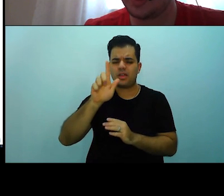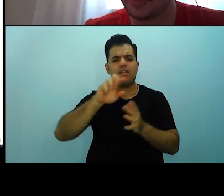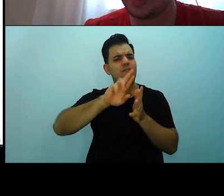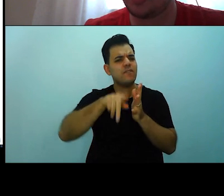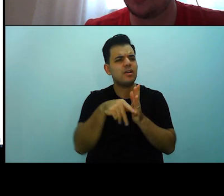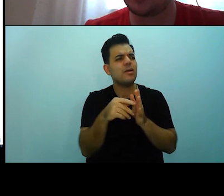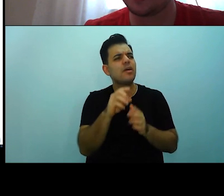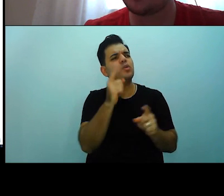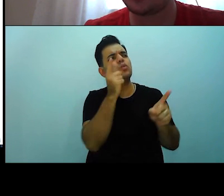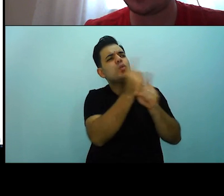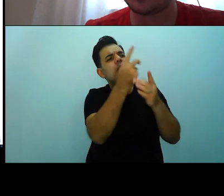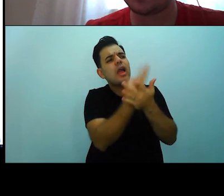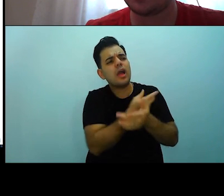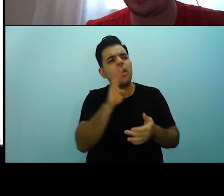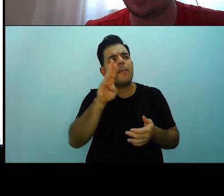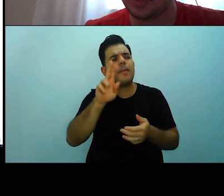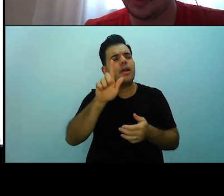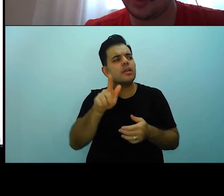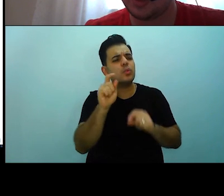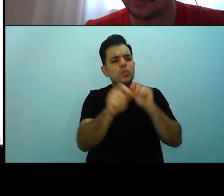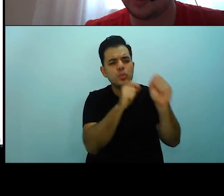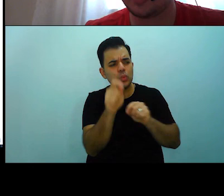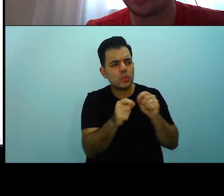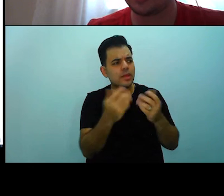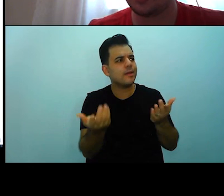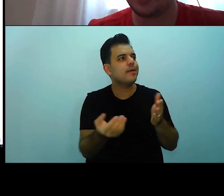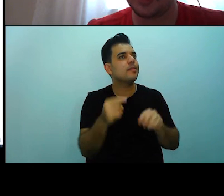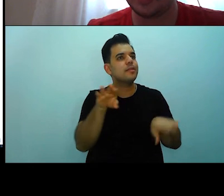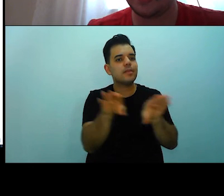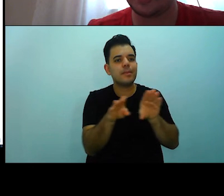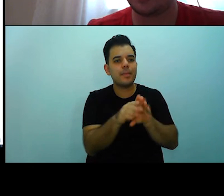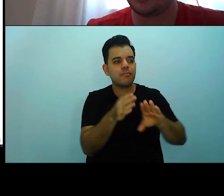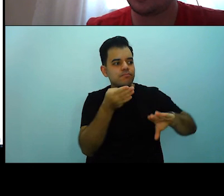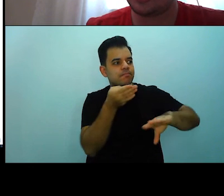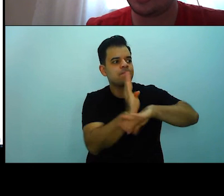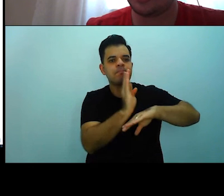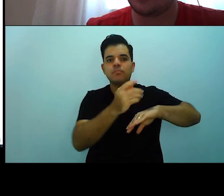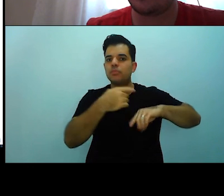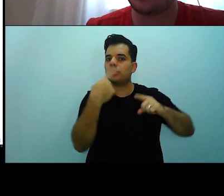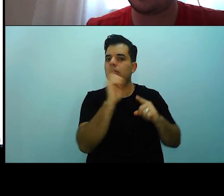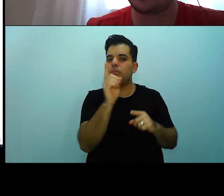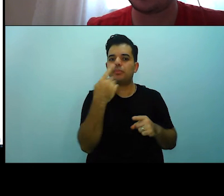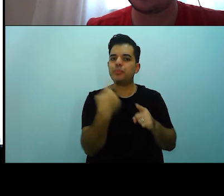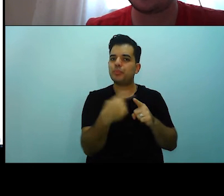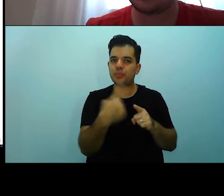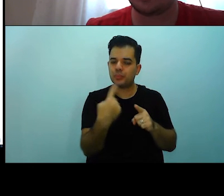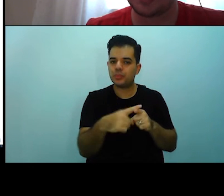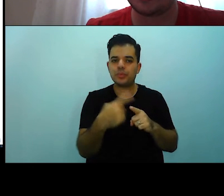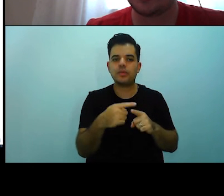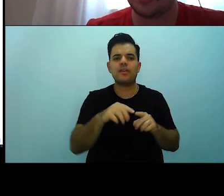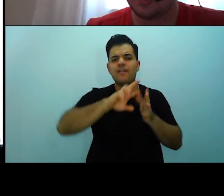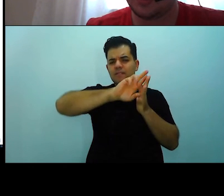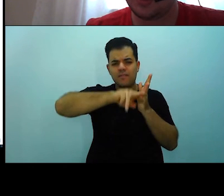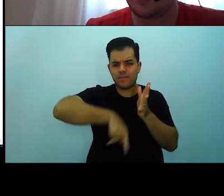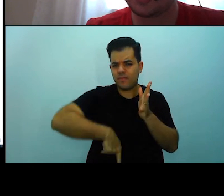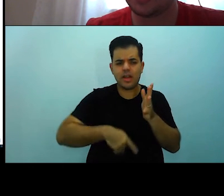qual bug qual norma da WCG está sendo, que não está sendo cumprida, né? Ele tem uma descrição e tudo